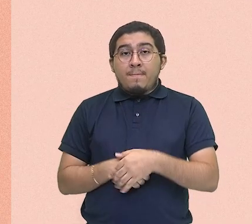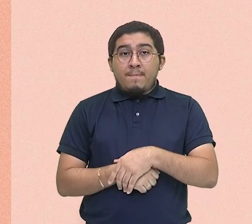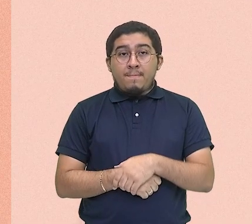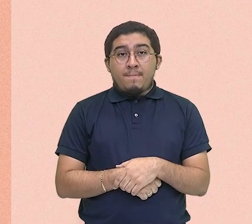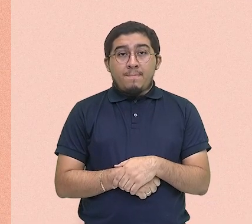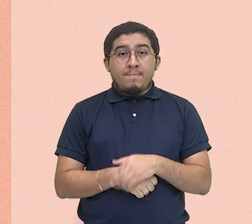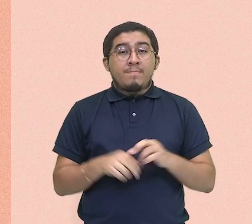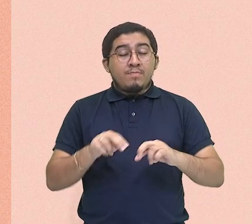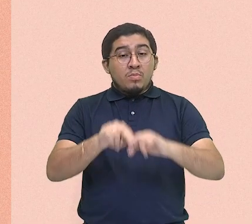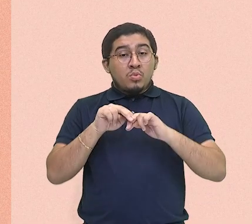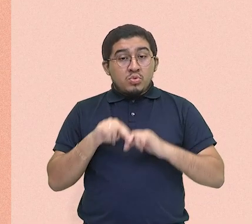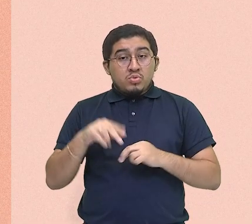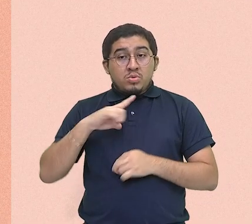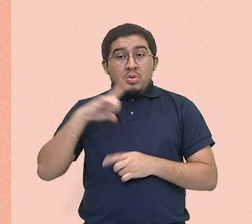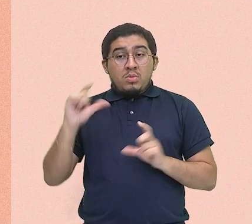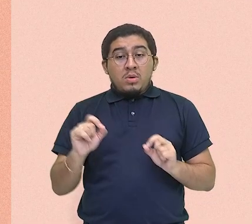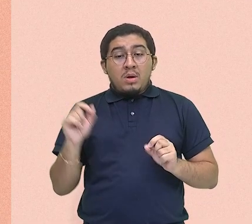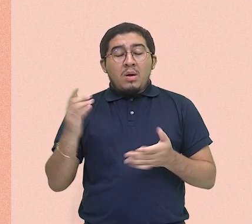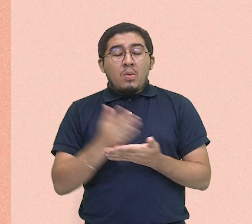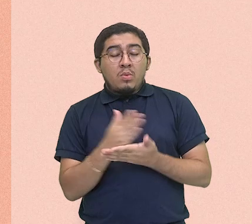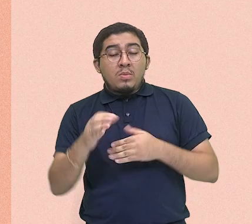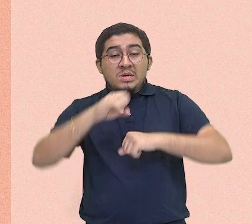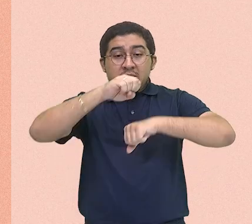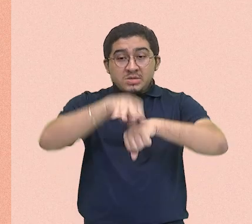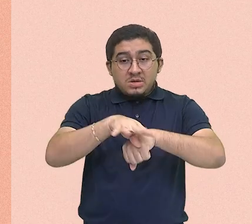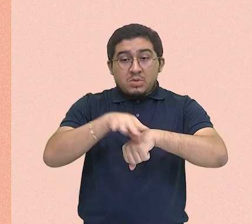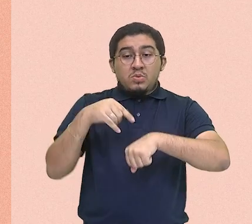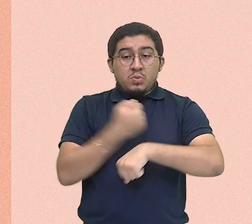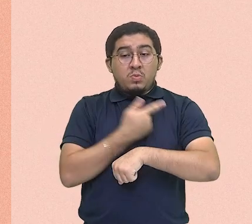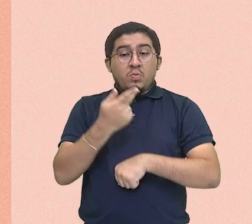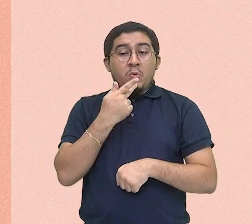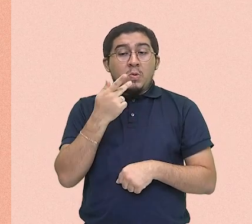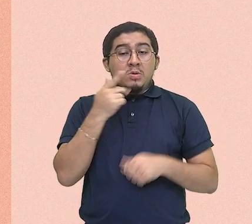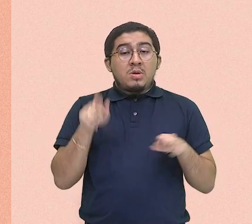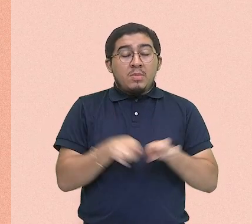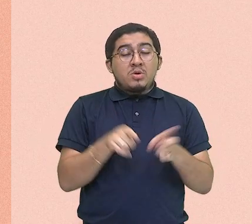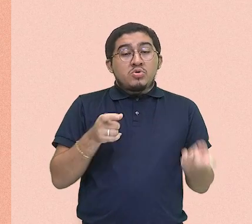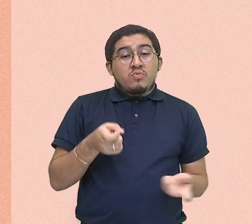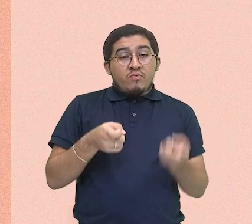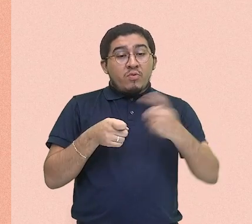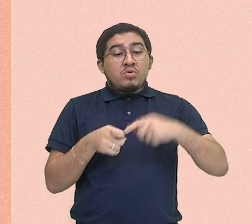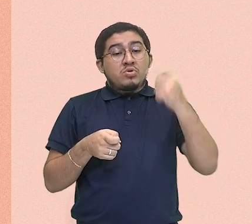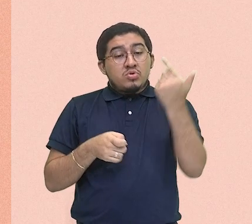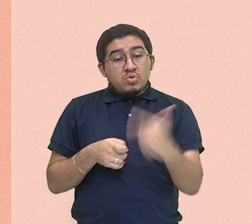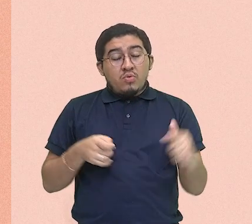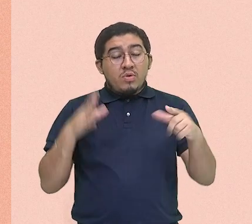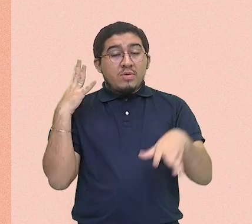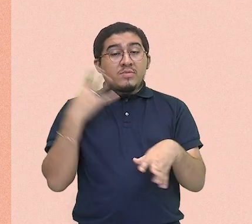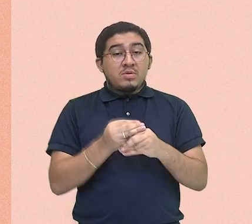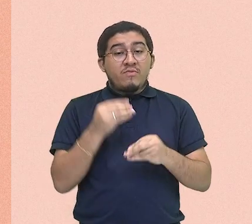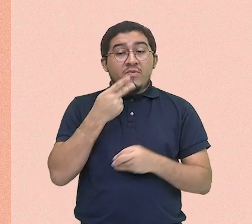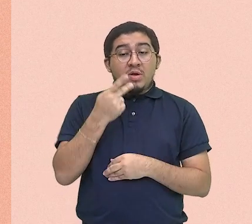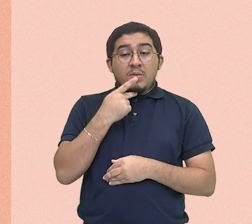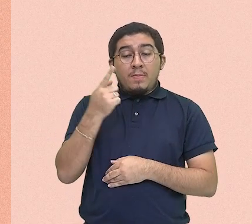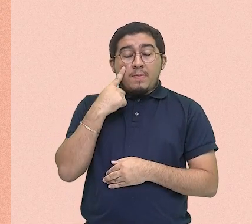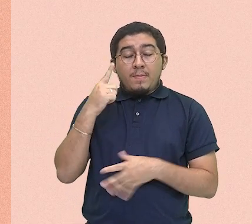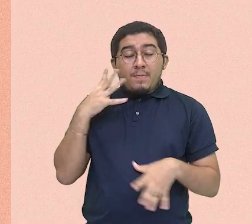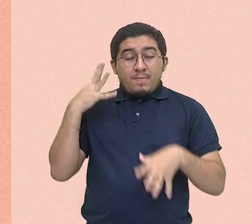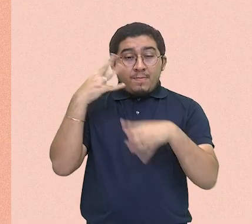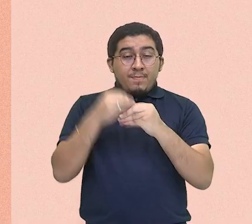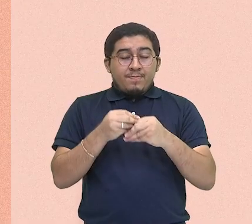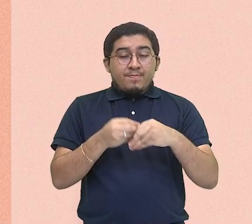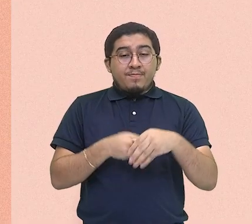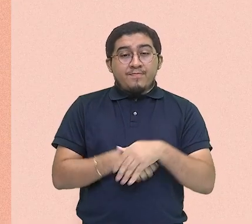Para isso, nós temos aí algumas dicas que nós falamos e vamos repetir agora em nossa revisão. Resumindo,